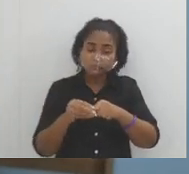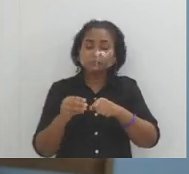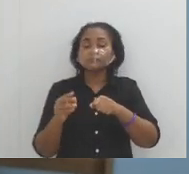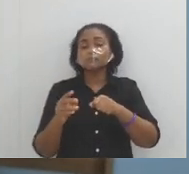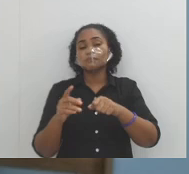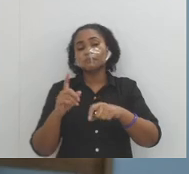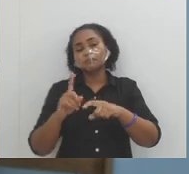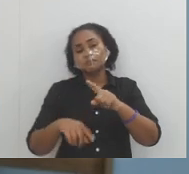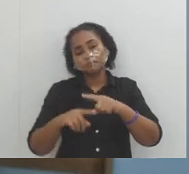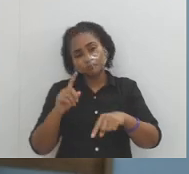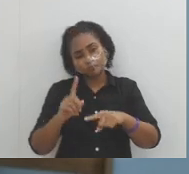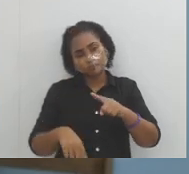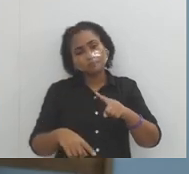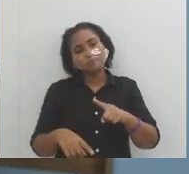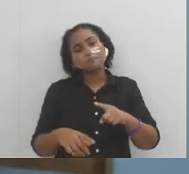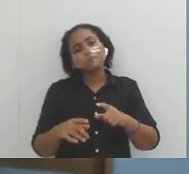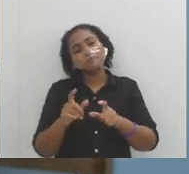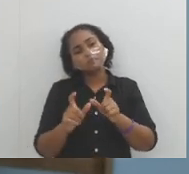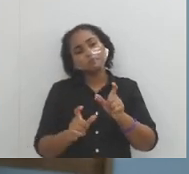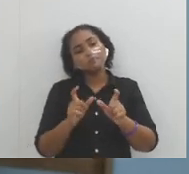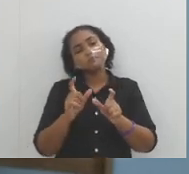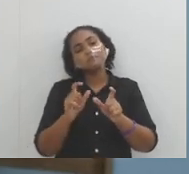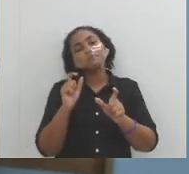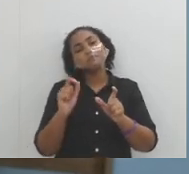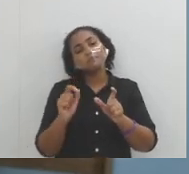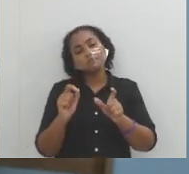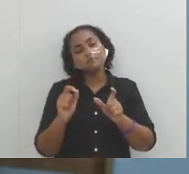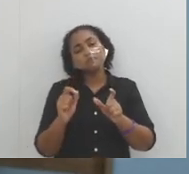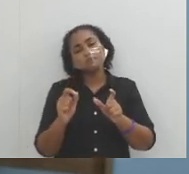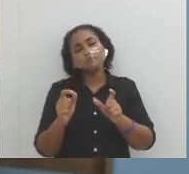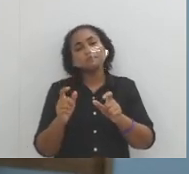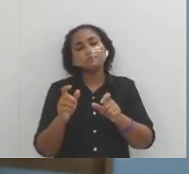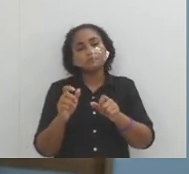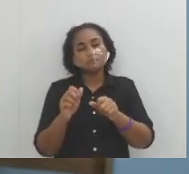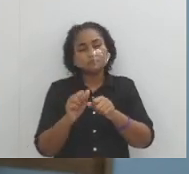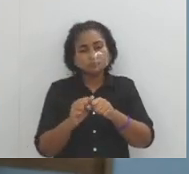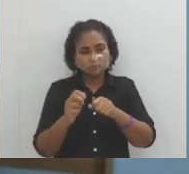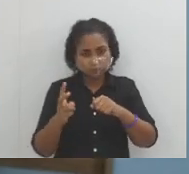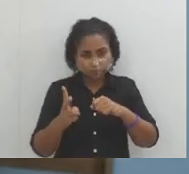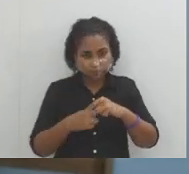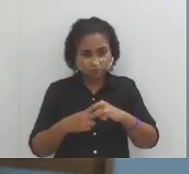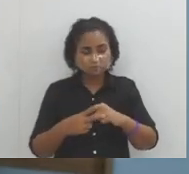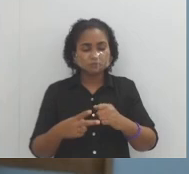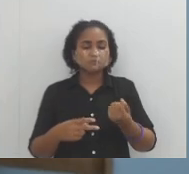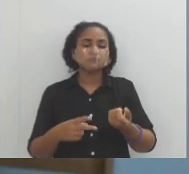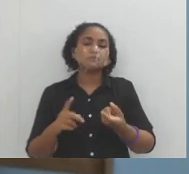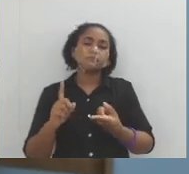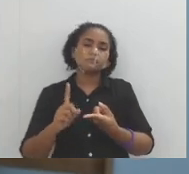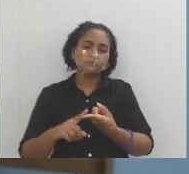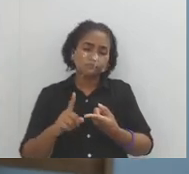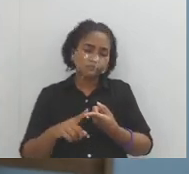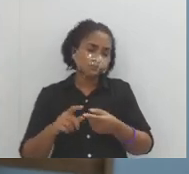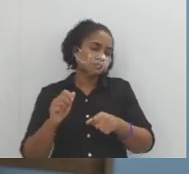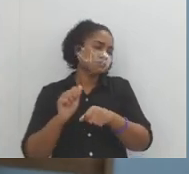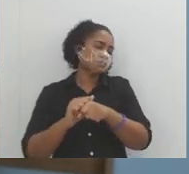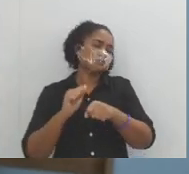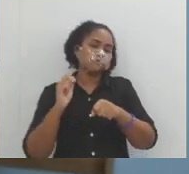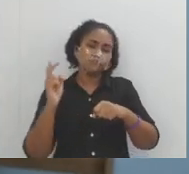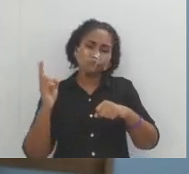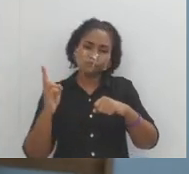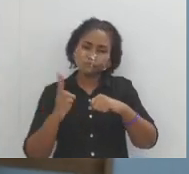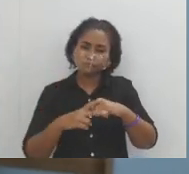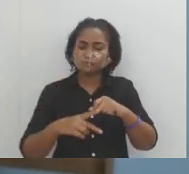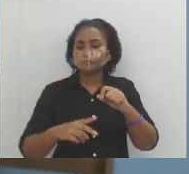entendam do ponto de vista morfológico como advérbio, tá certo? Advérbio de matéria,